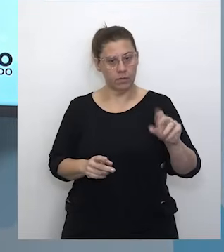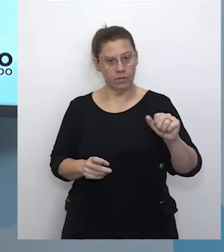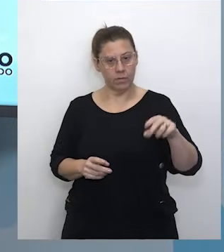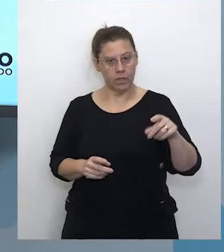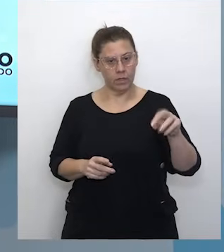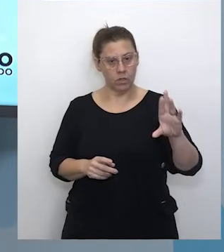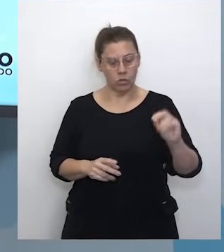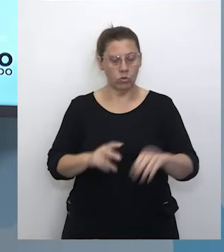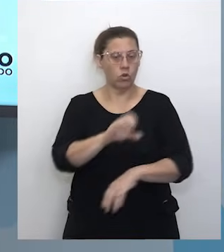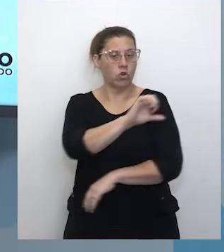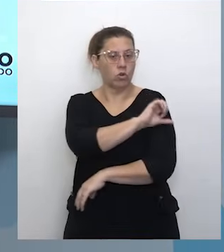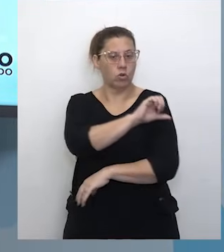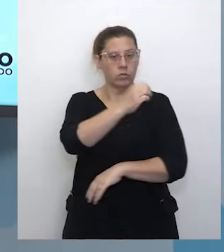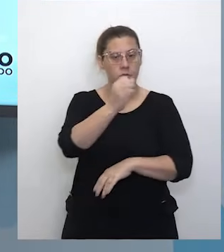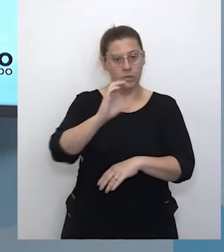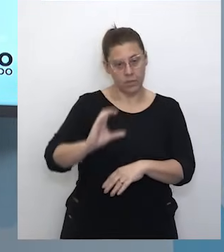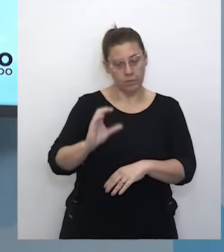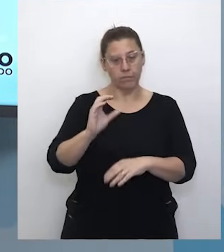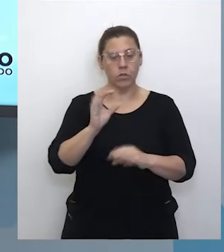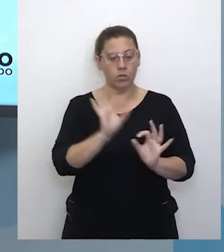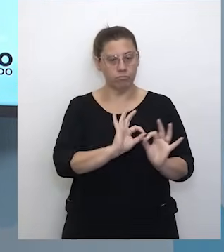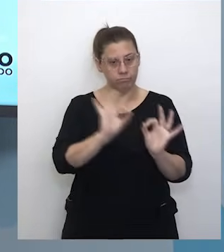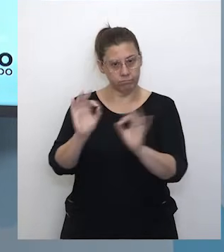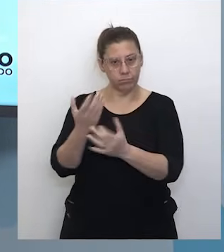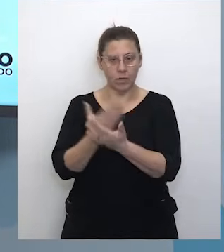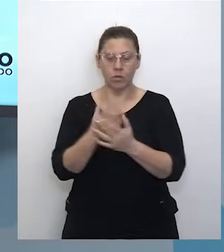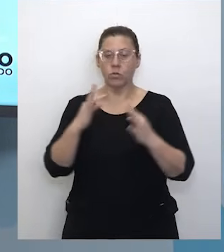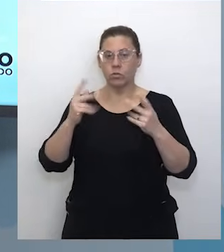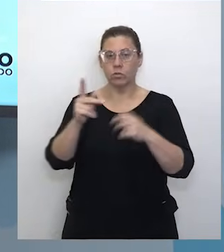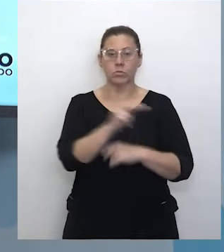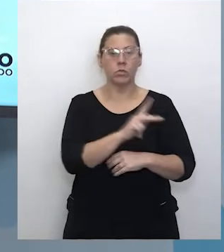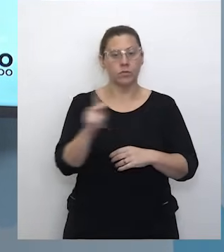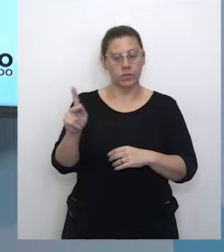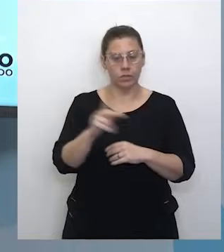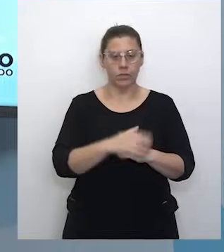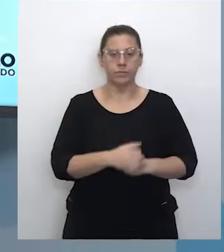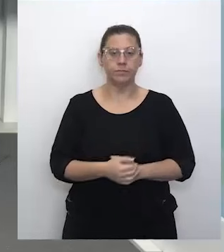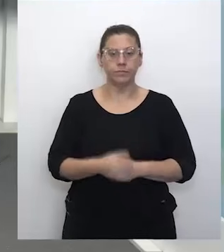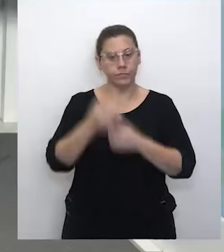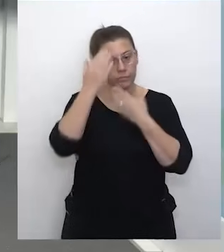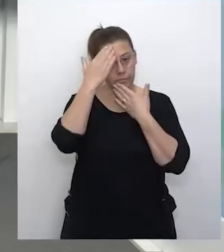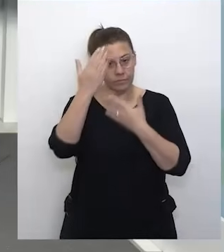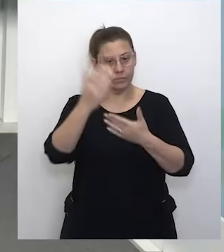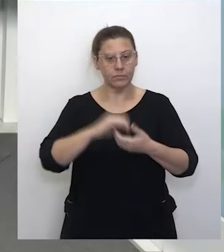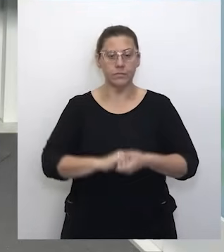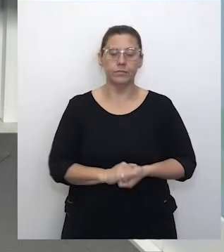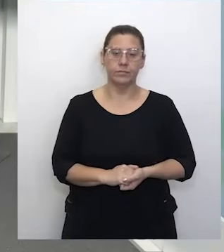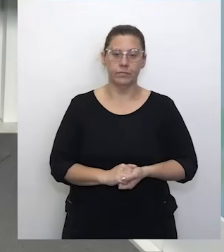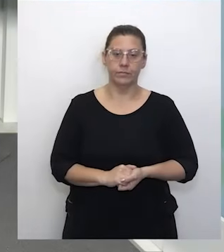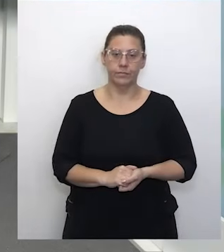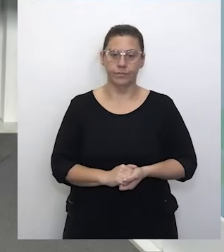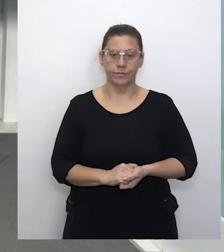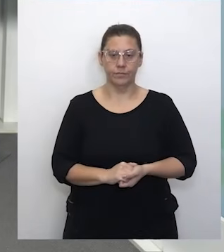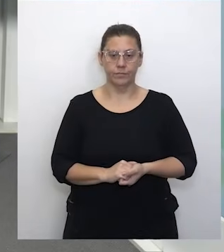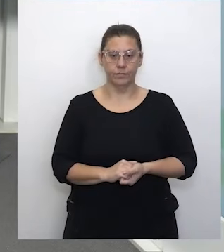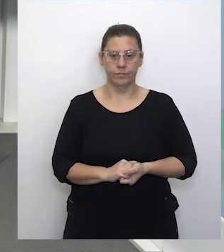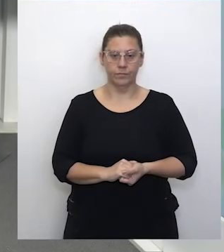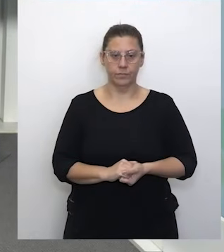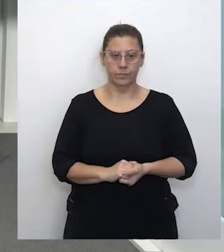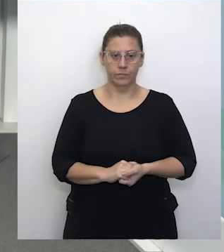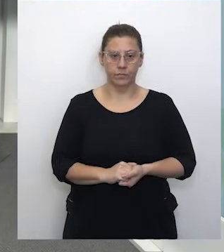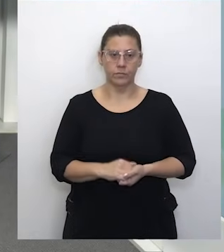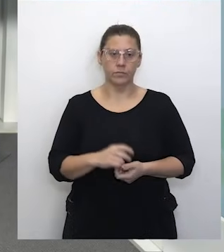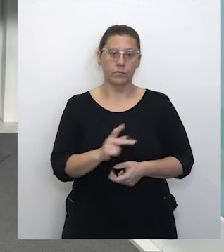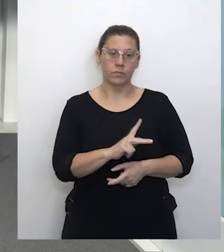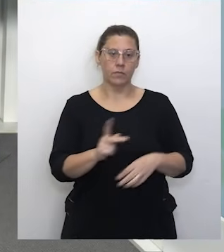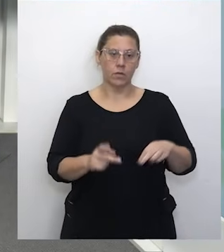alunos do nono C, que está acompanhando a nossa aula, e para vocês todos, professores aí do PNLI. Obrigada pela contribuição aqui conosco. Professora Mônica